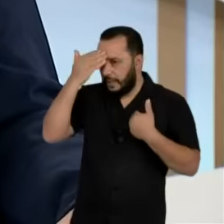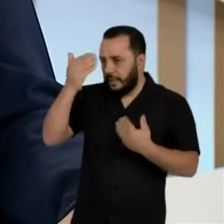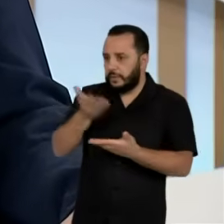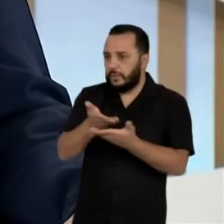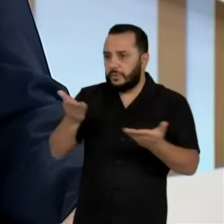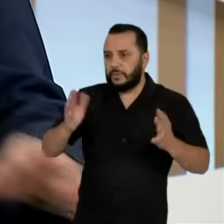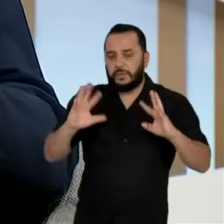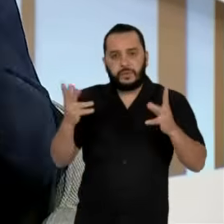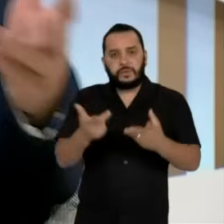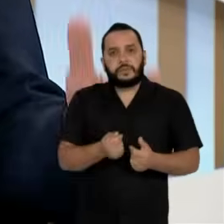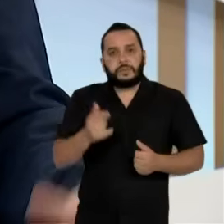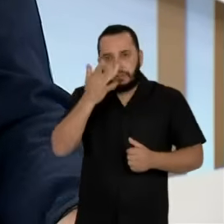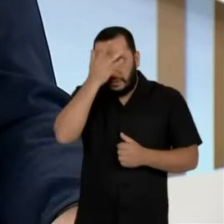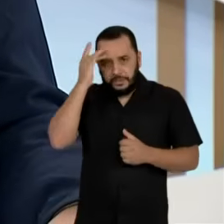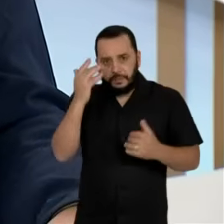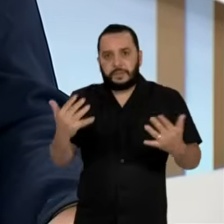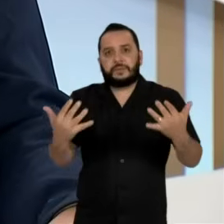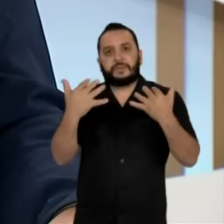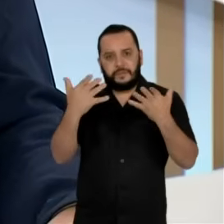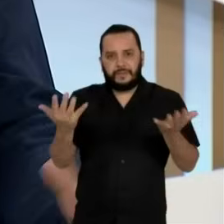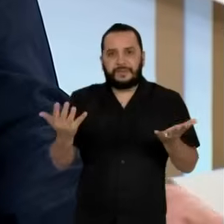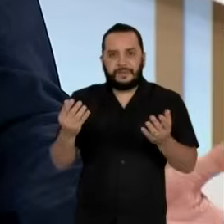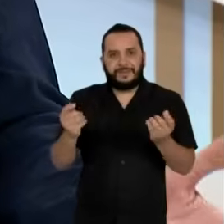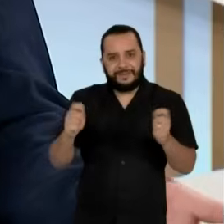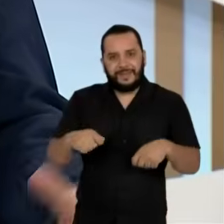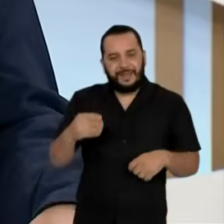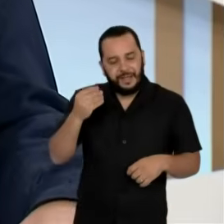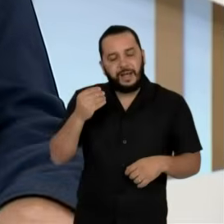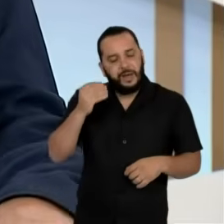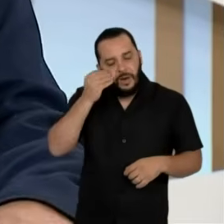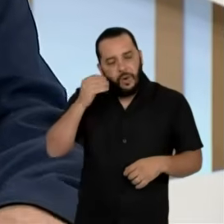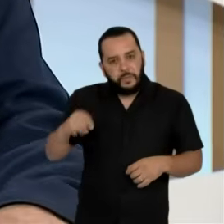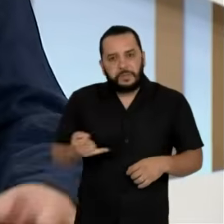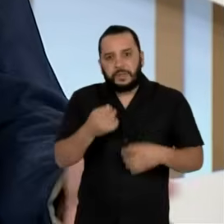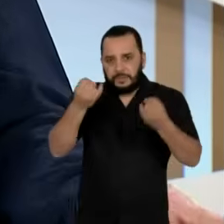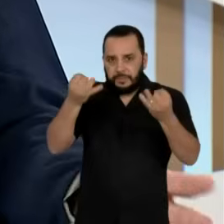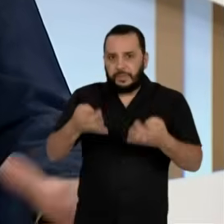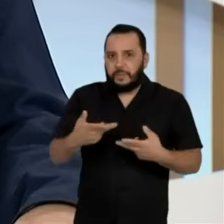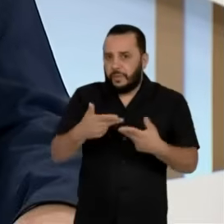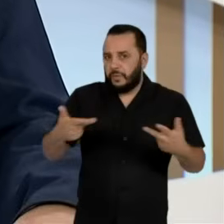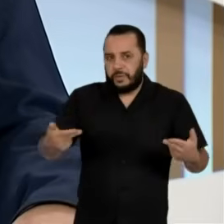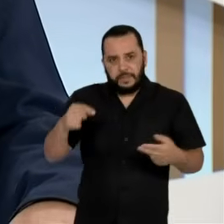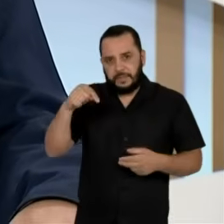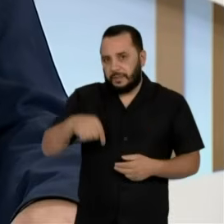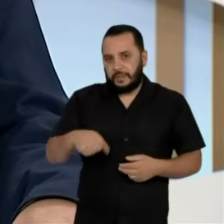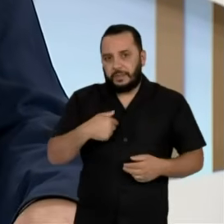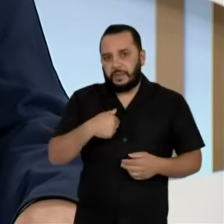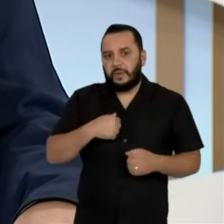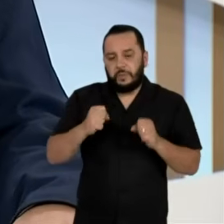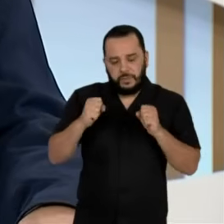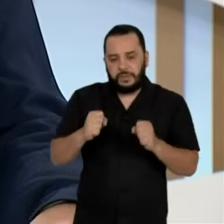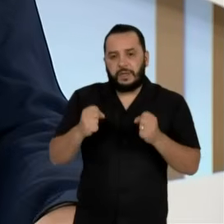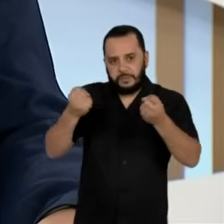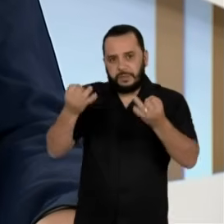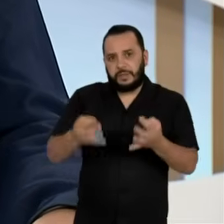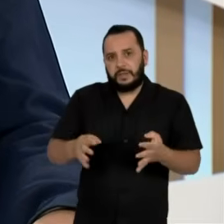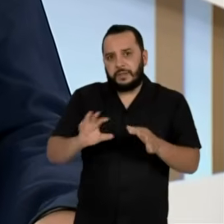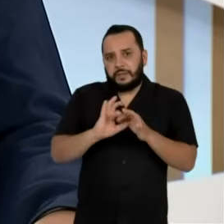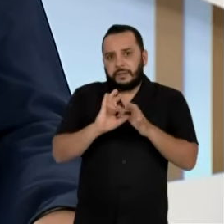né? Aos espectadores, e a chance da gente falar, explicar alguma coisa aqui, né? O que eu puder explicar, estou plenamente